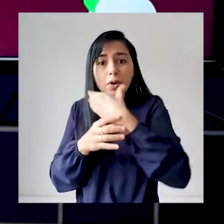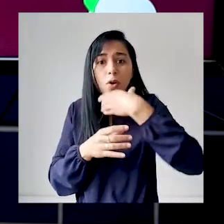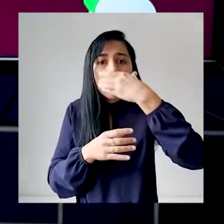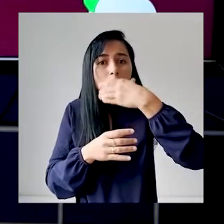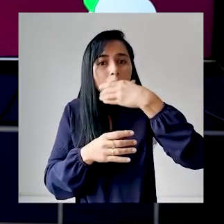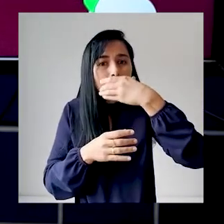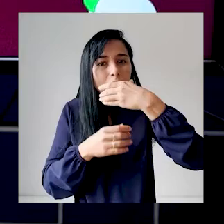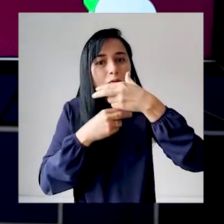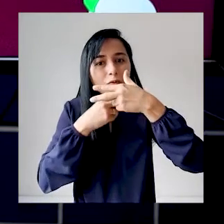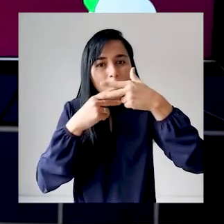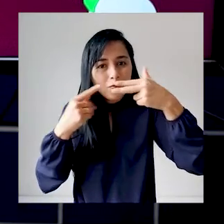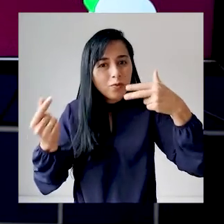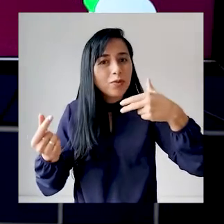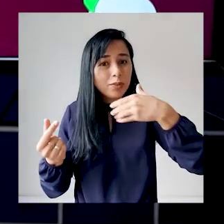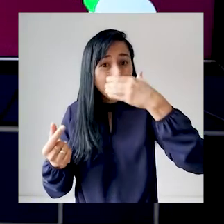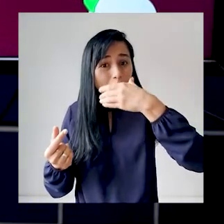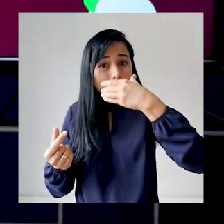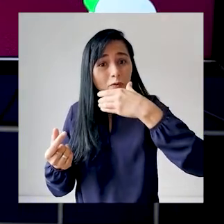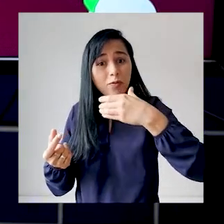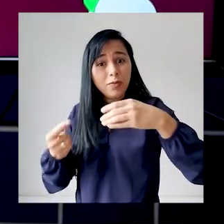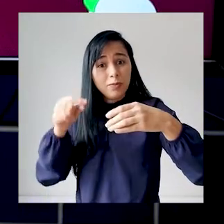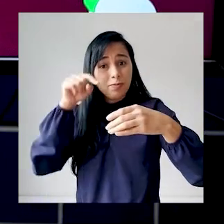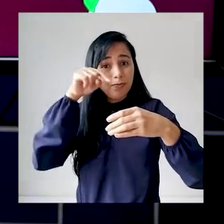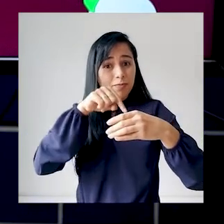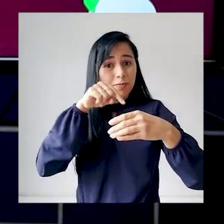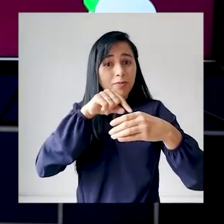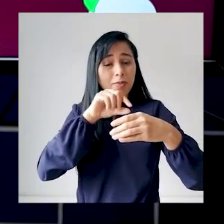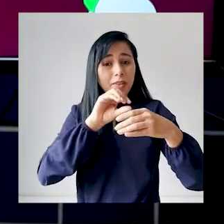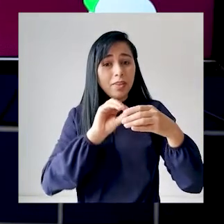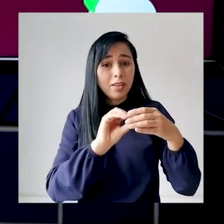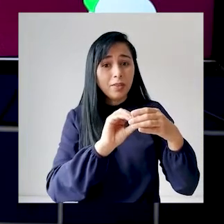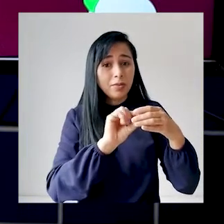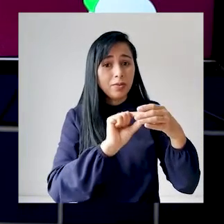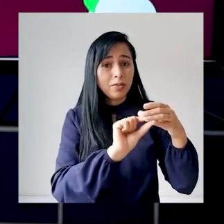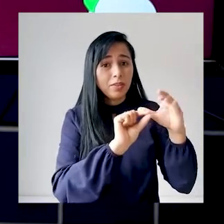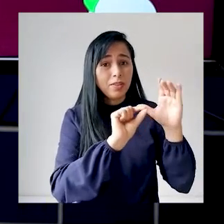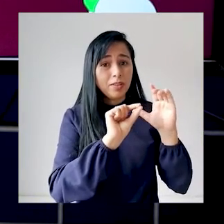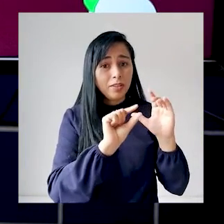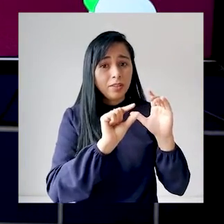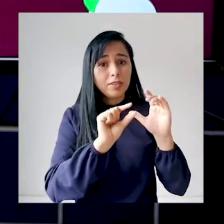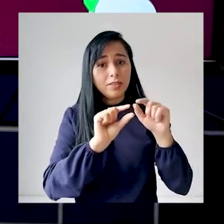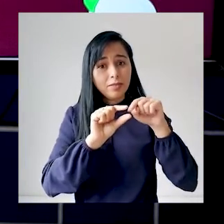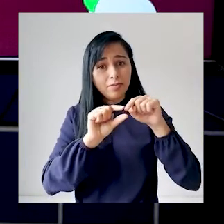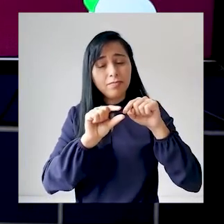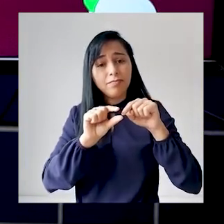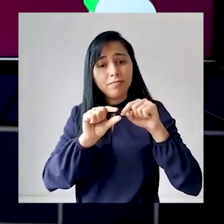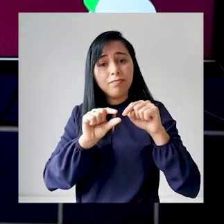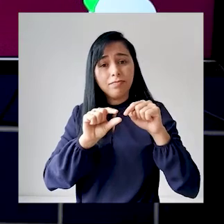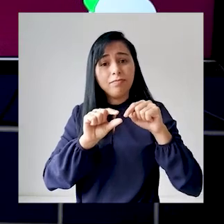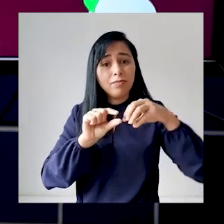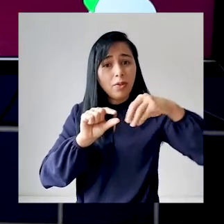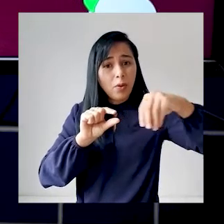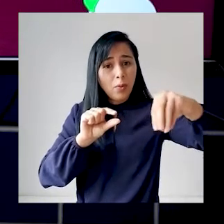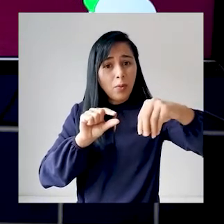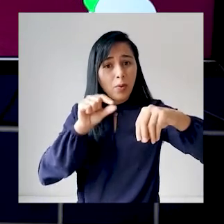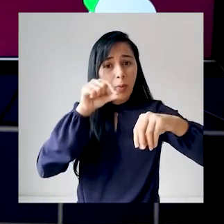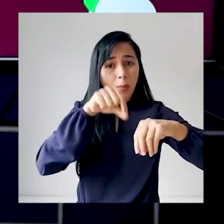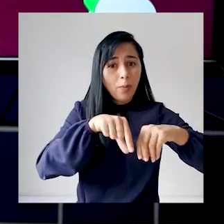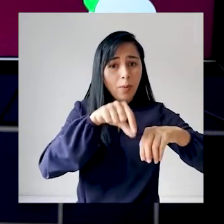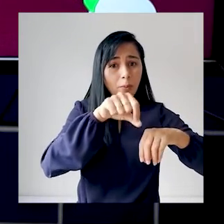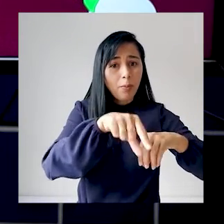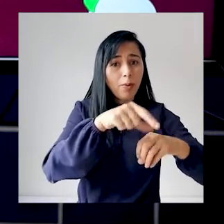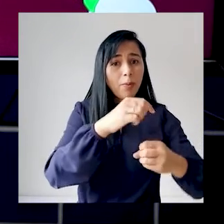as sementes, e as sementes terão os embriões, que quando plantados em